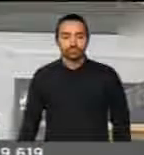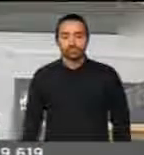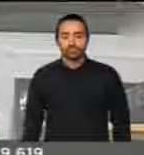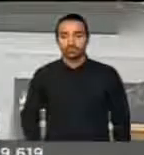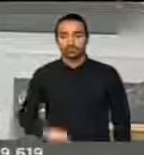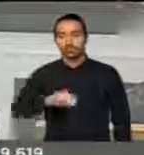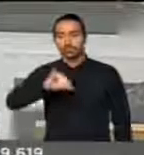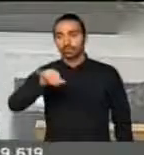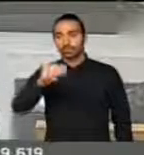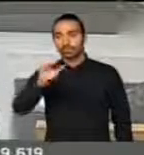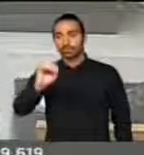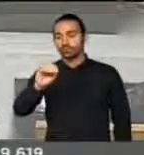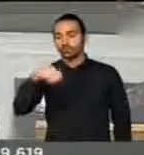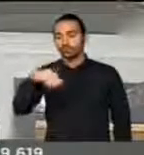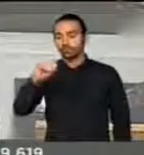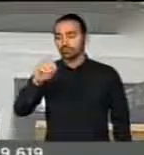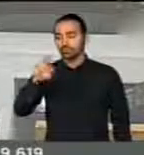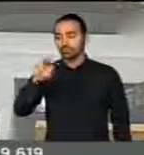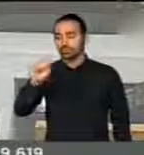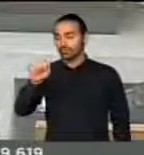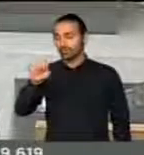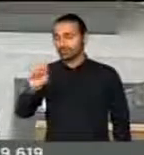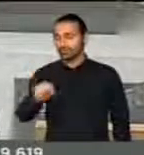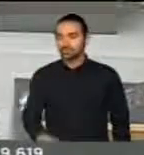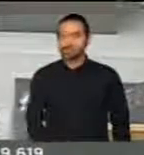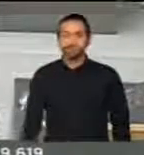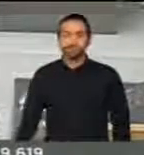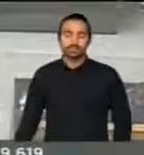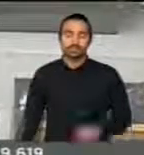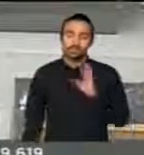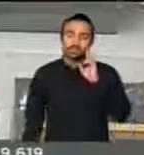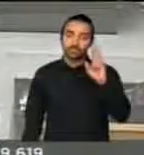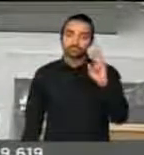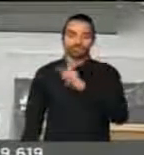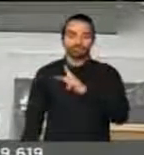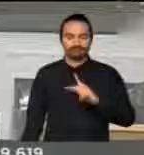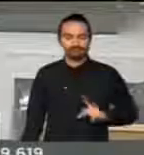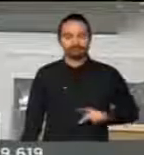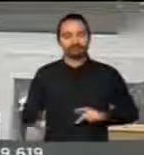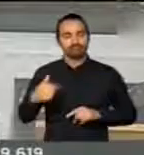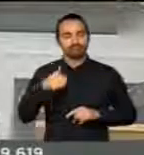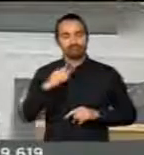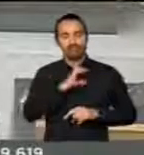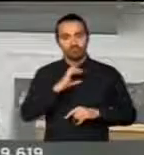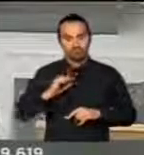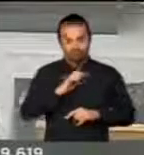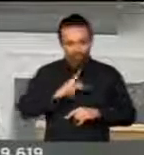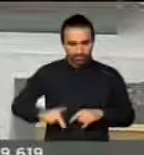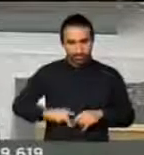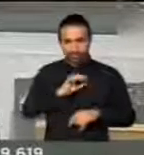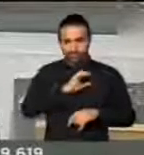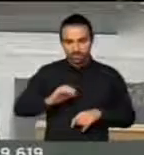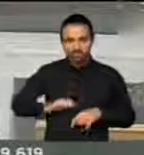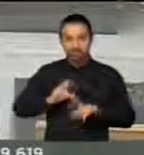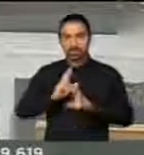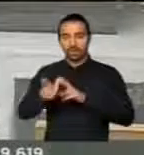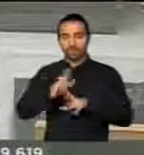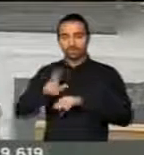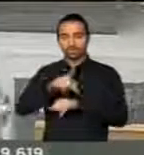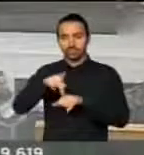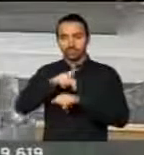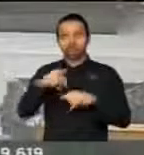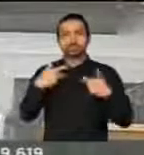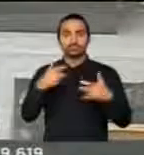Jô Moraes, um minuto. Senhor presidente, enquanto presidente da Comissão de Relações Exteriores, eu